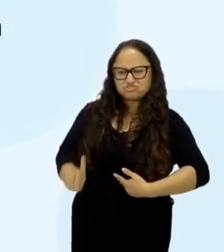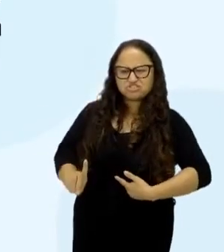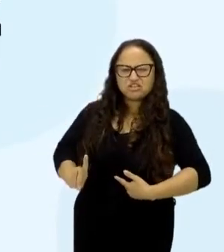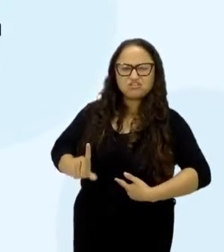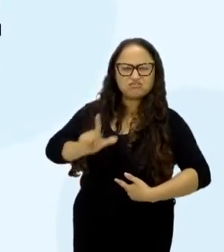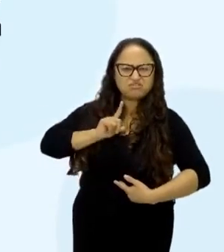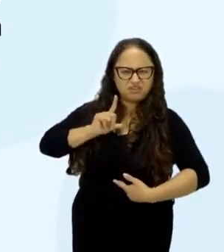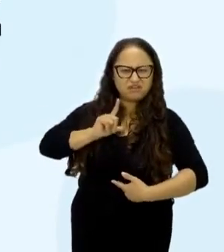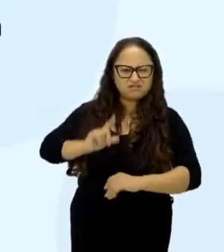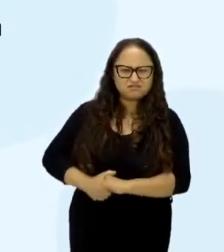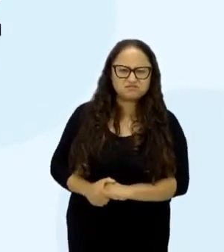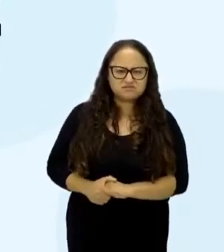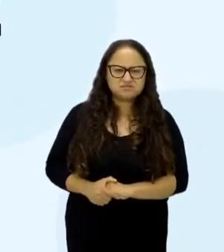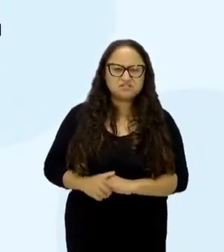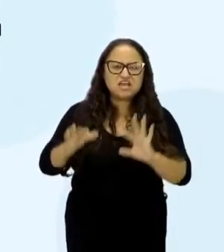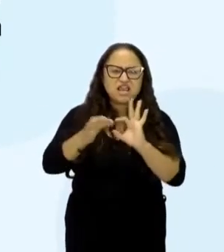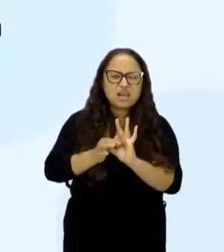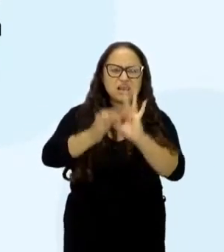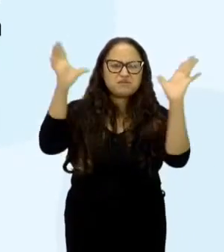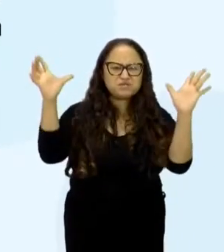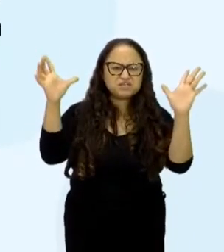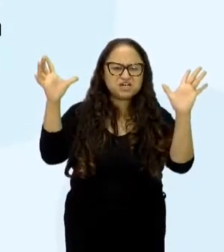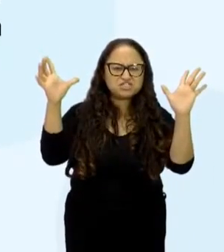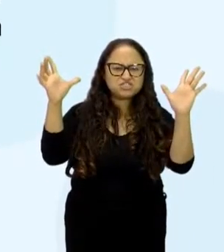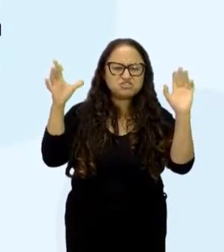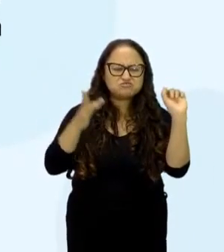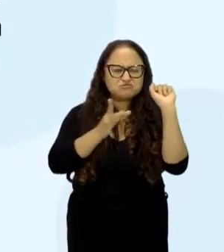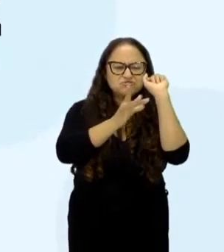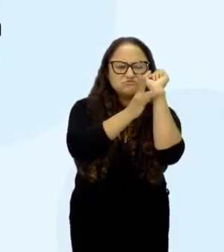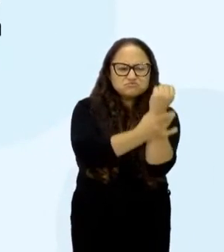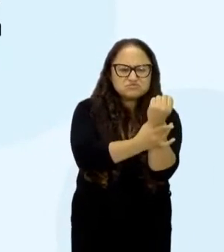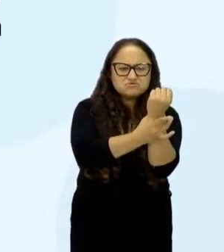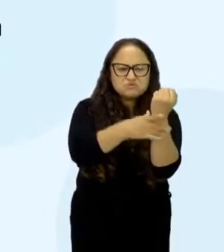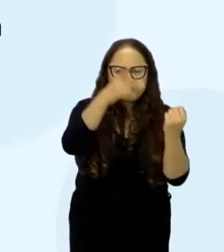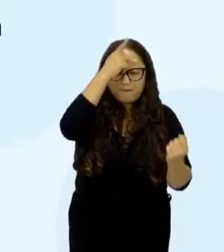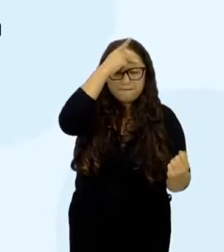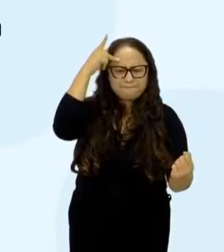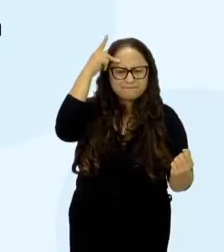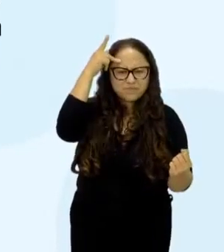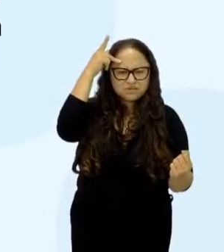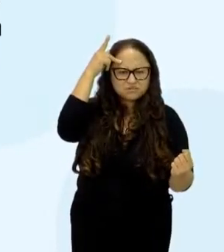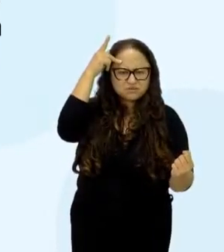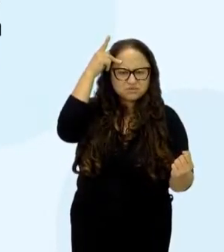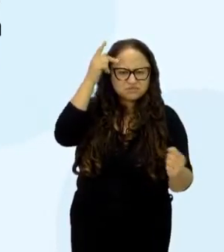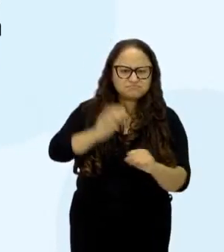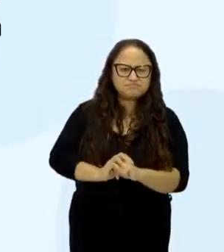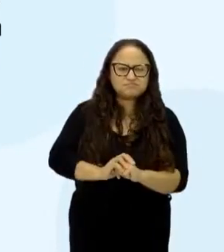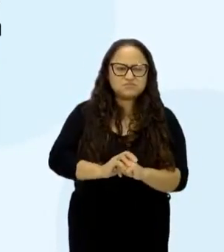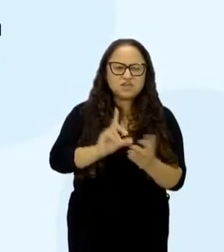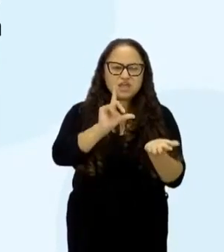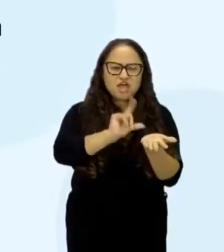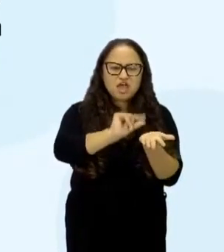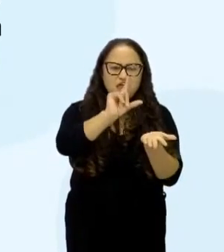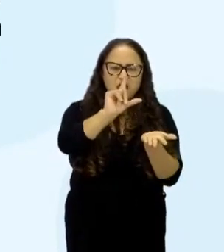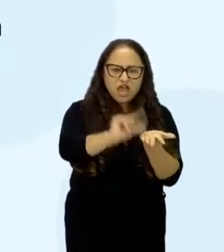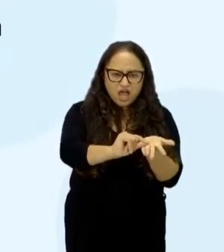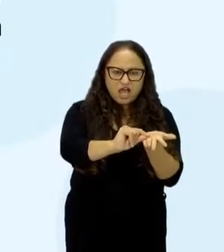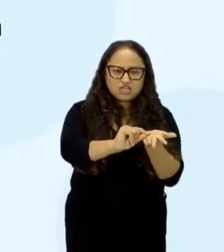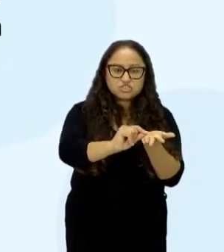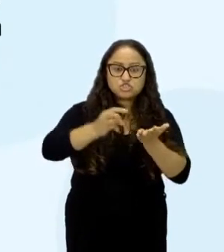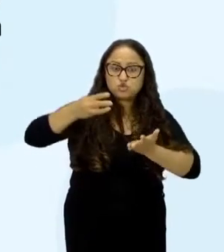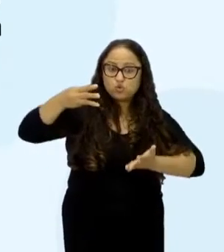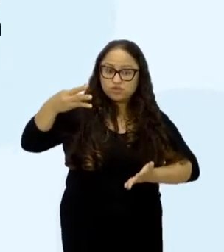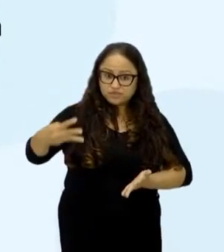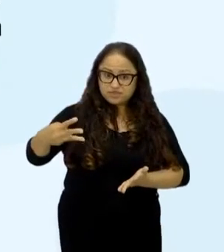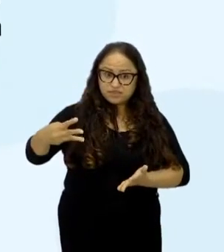à vida, liberty, liberdade, and personal security, e segurança